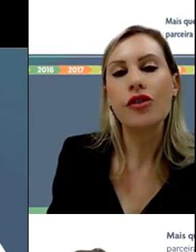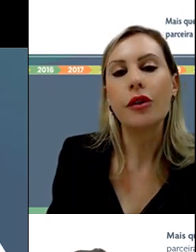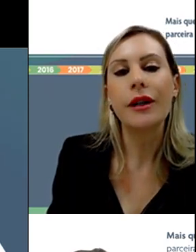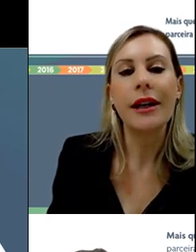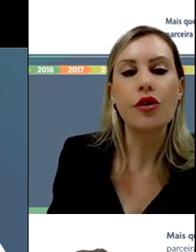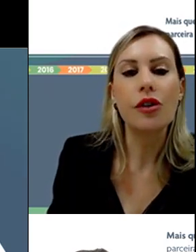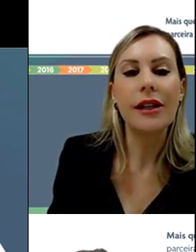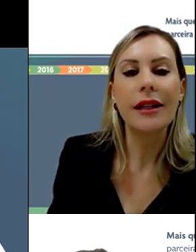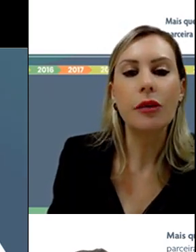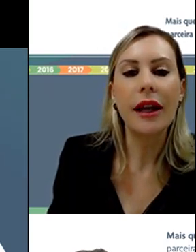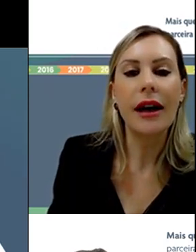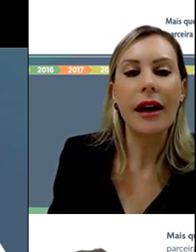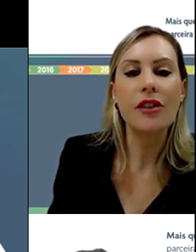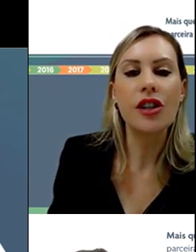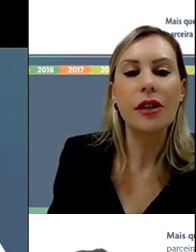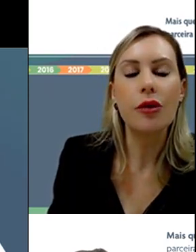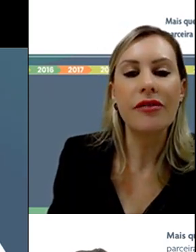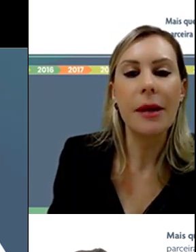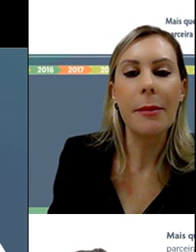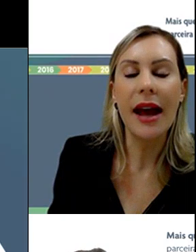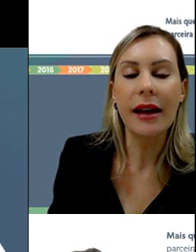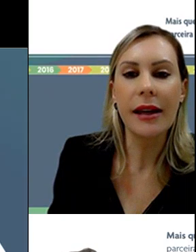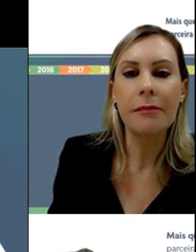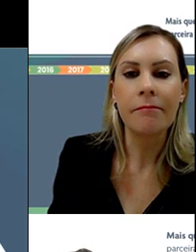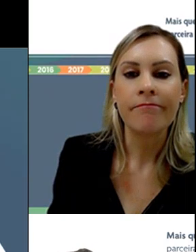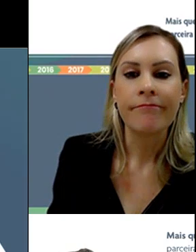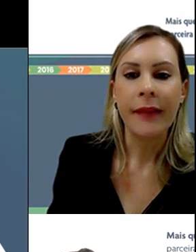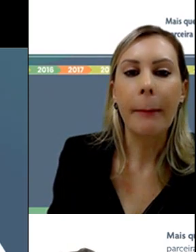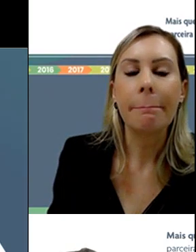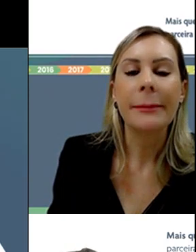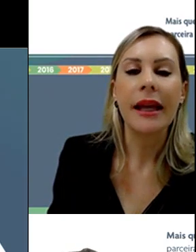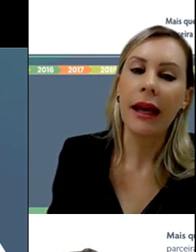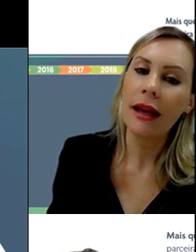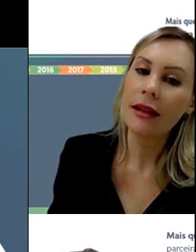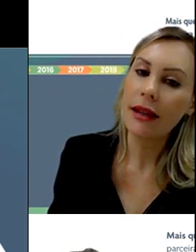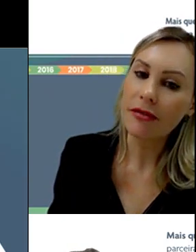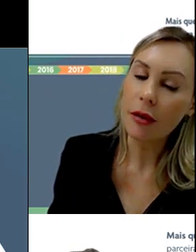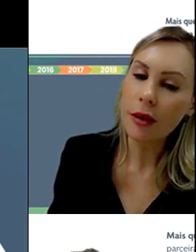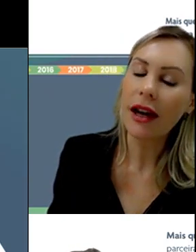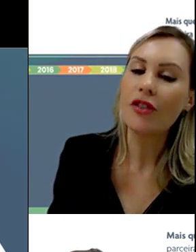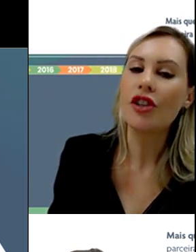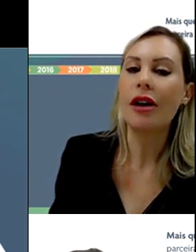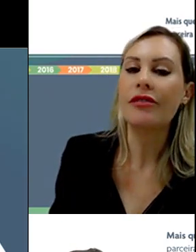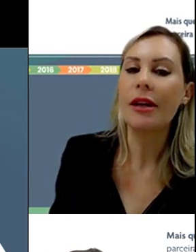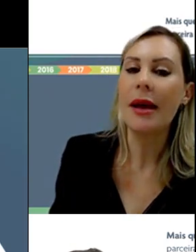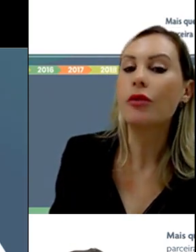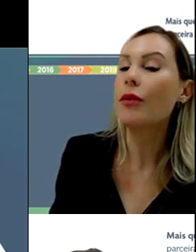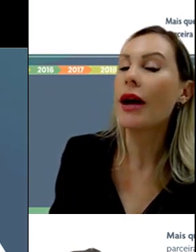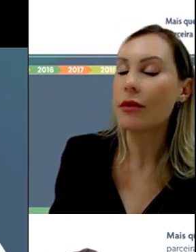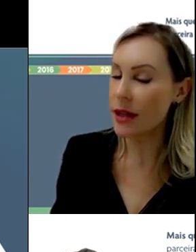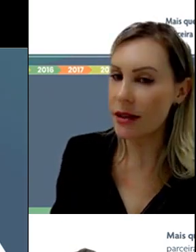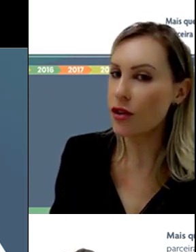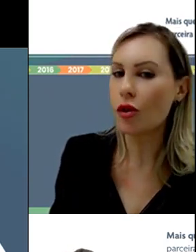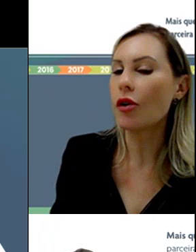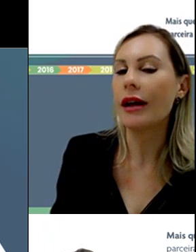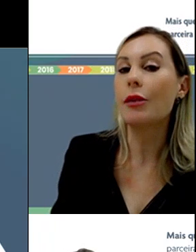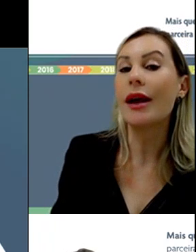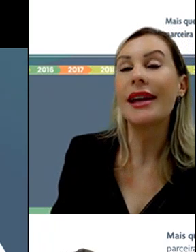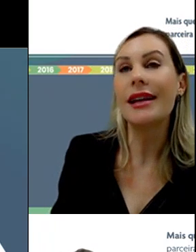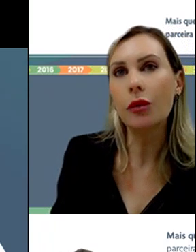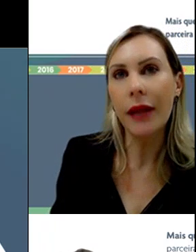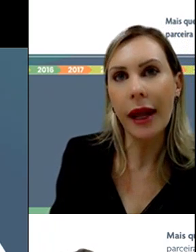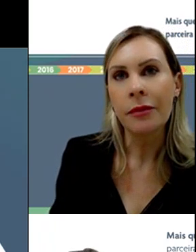mas o ativo alternativo, ele não tem a caixinha do FCBE aqui, tá? Tá faltando a caixinha do FCBE. Não é que eu esqueci de